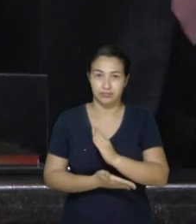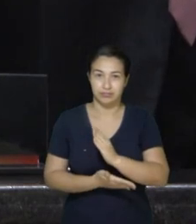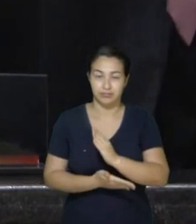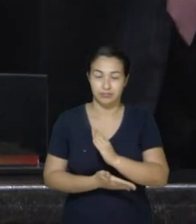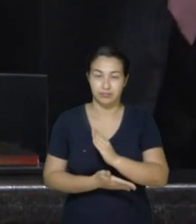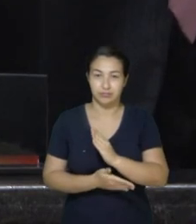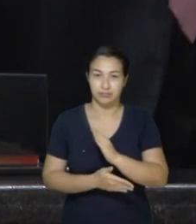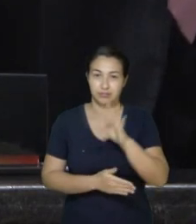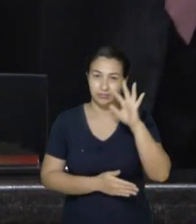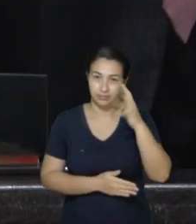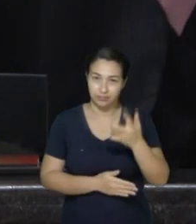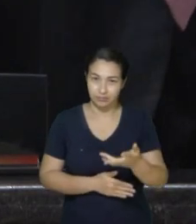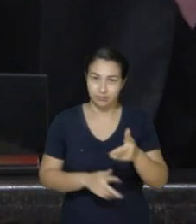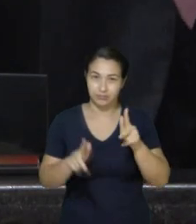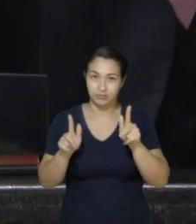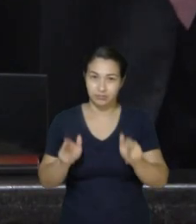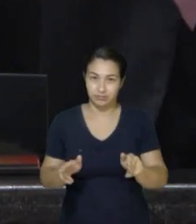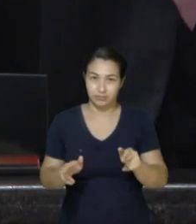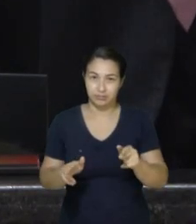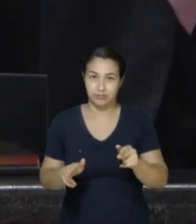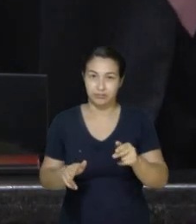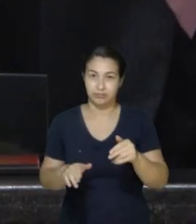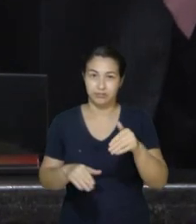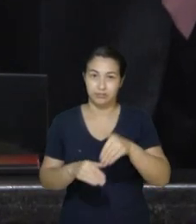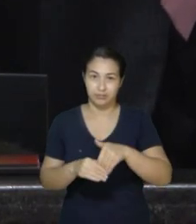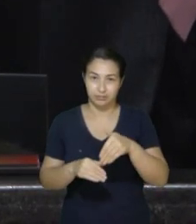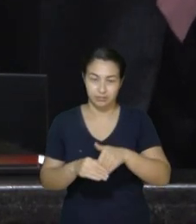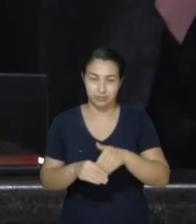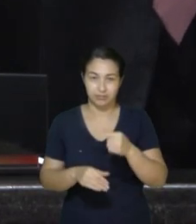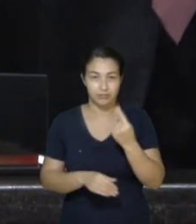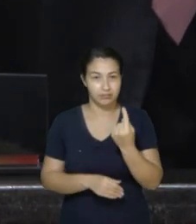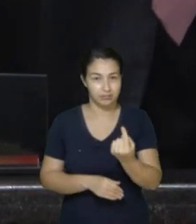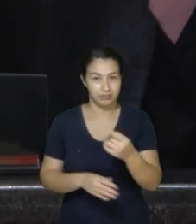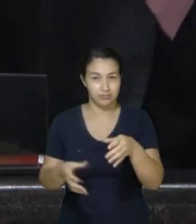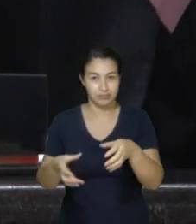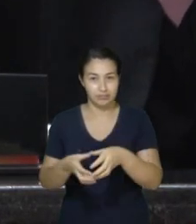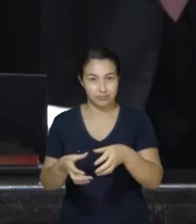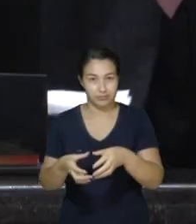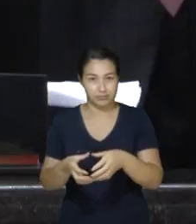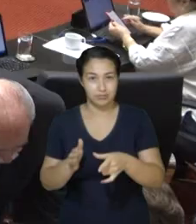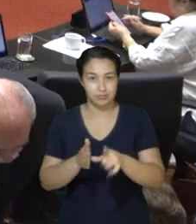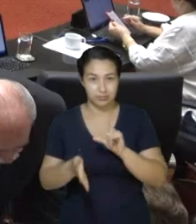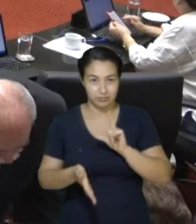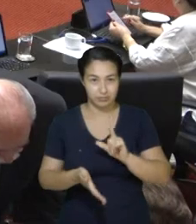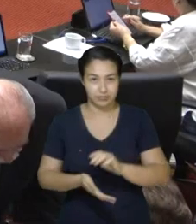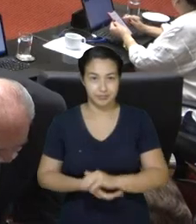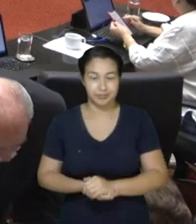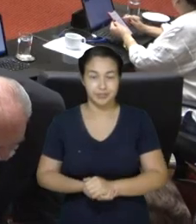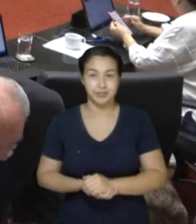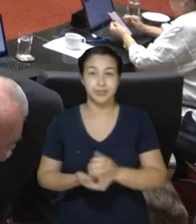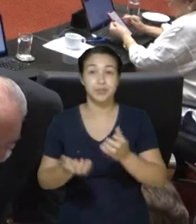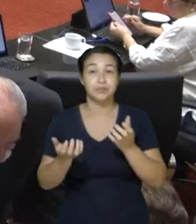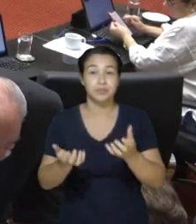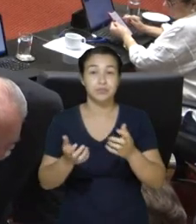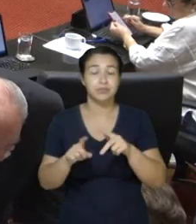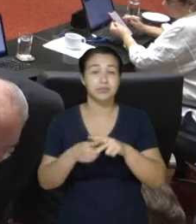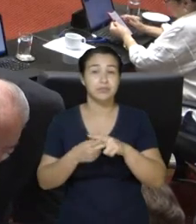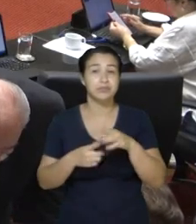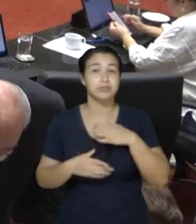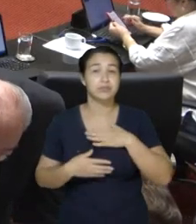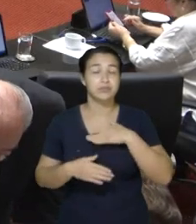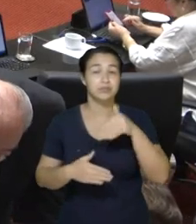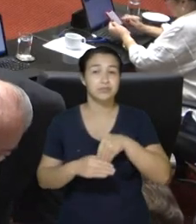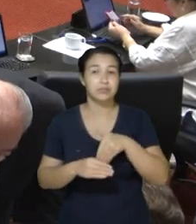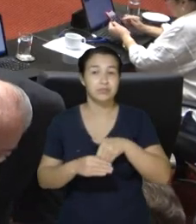o resultado dos votos do primeiro turno. Presidente, eu só queria corrigir o meu voto no